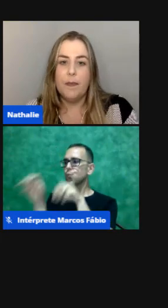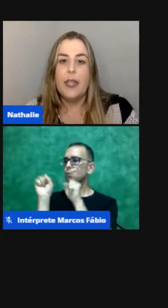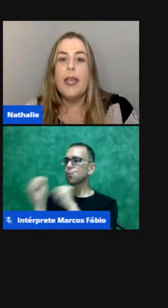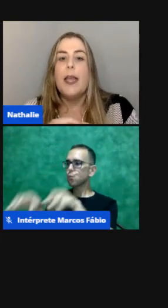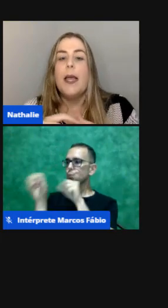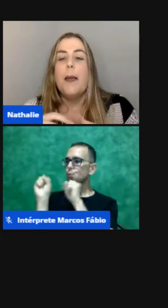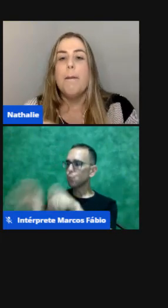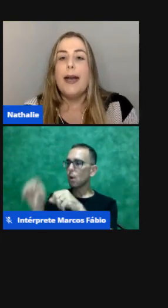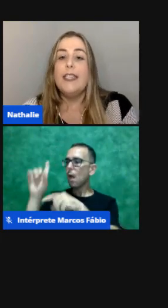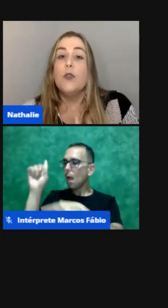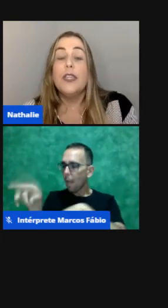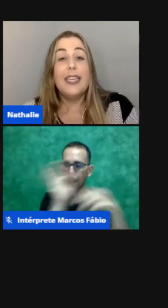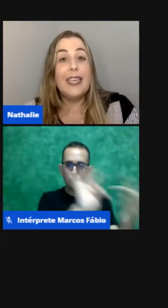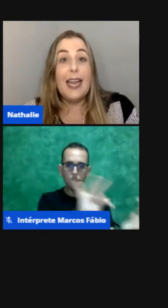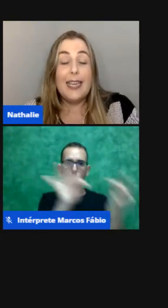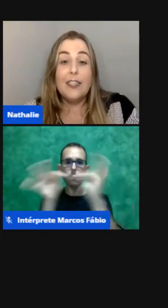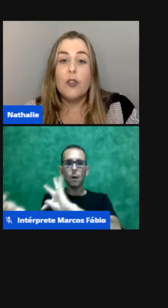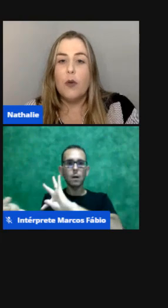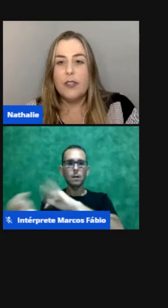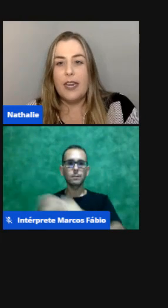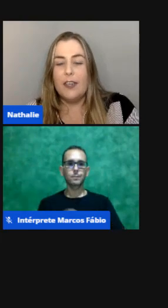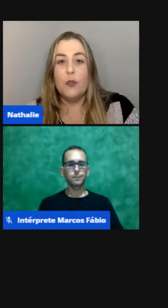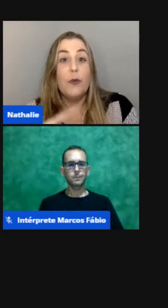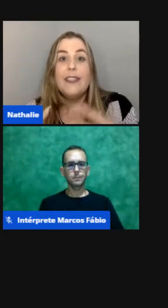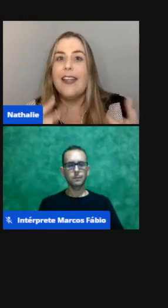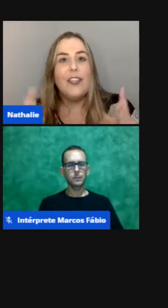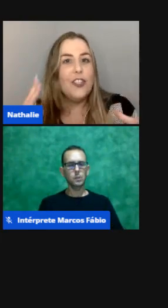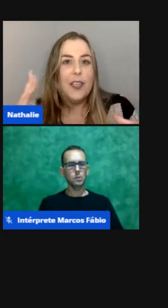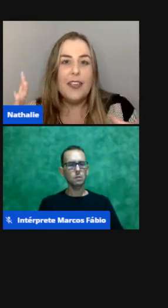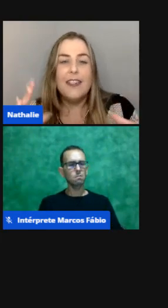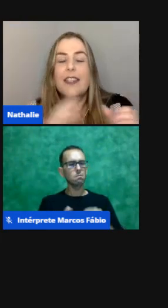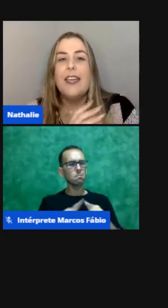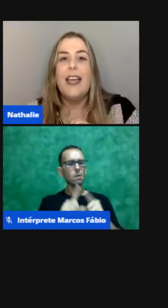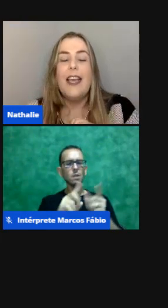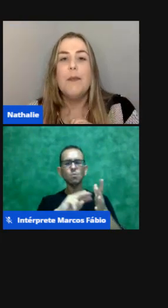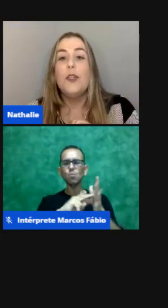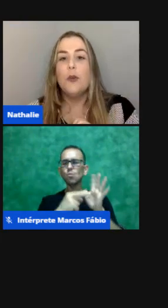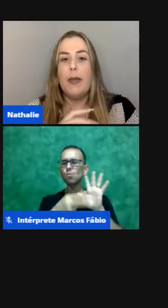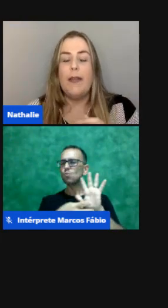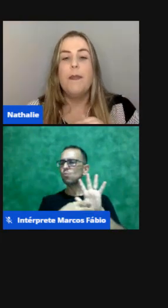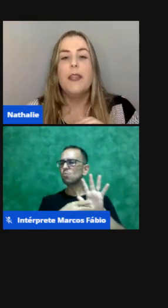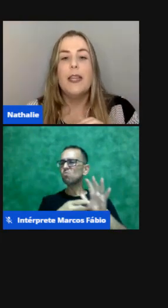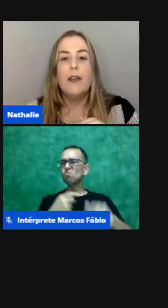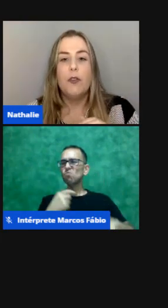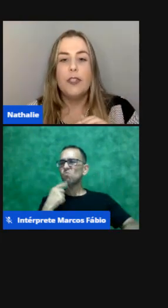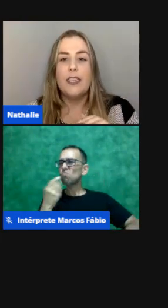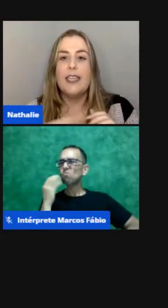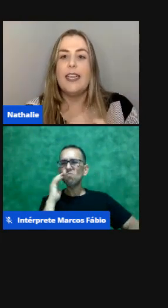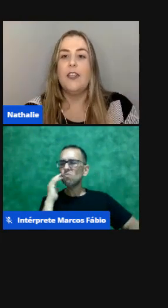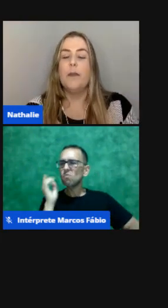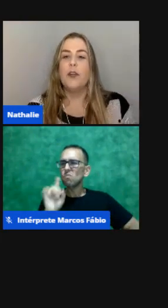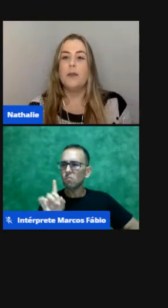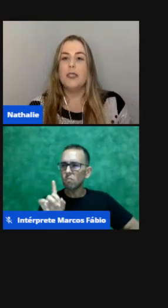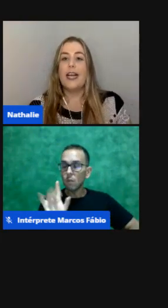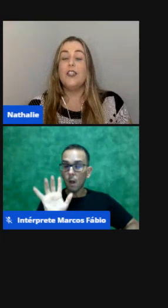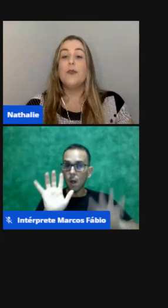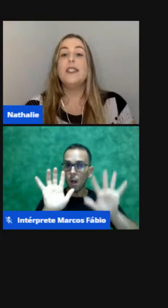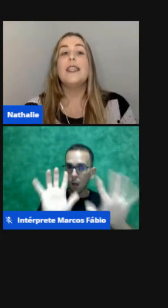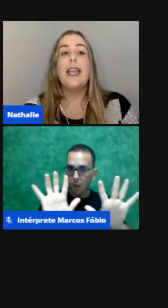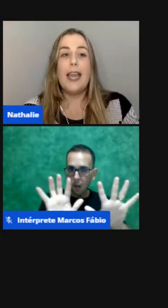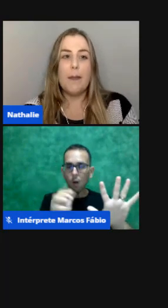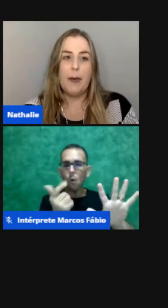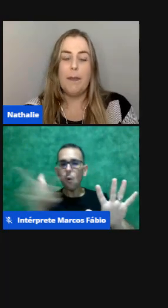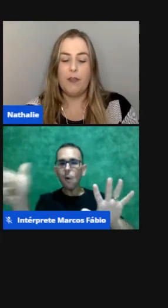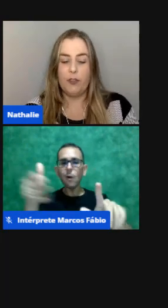didática. Mas o que é isso ao certo? Não entendi muito bem. Vou trazer aqui no próximo slide